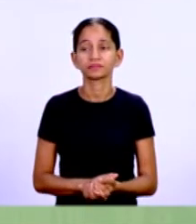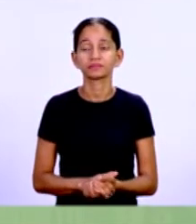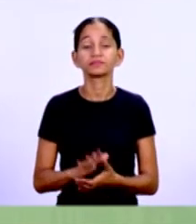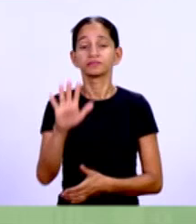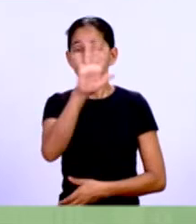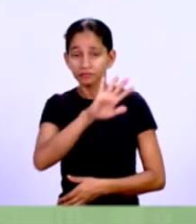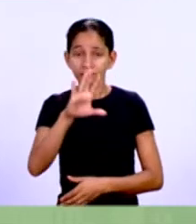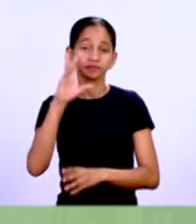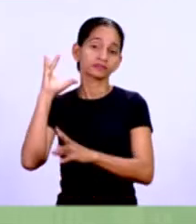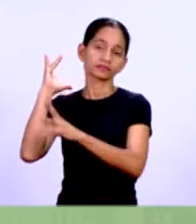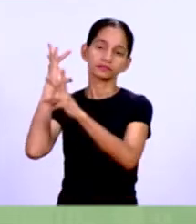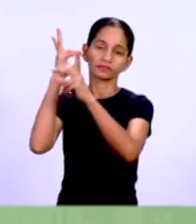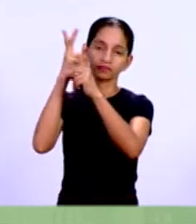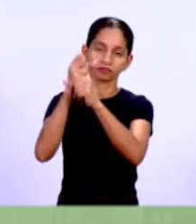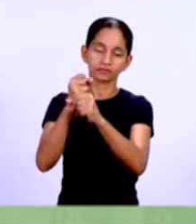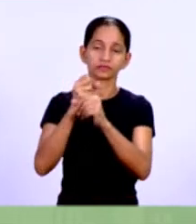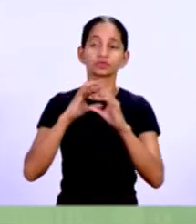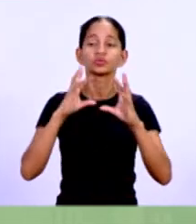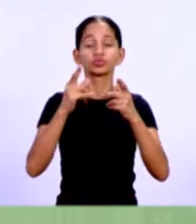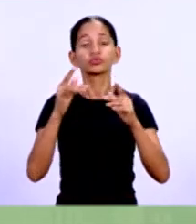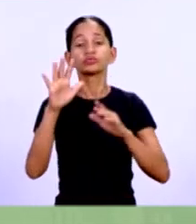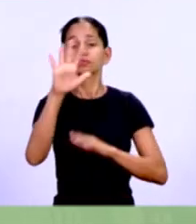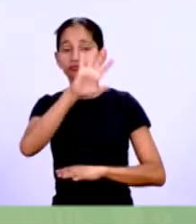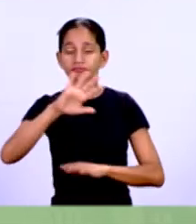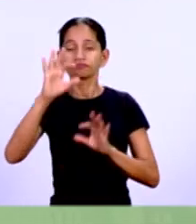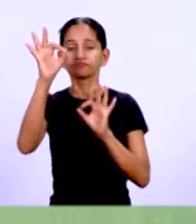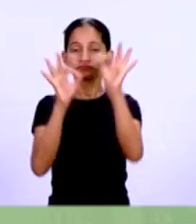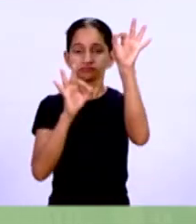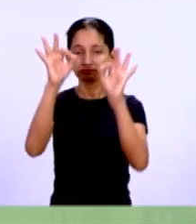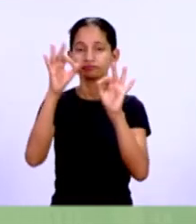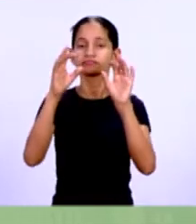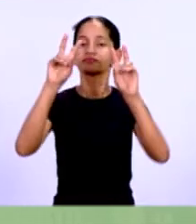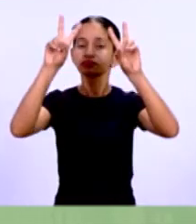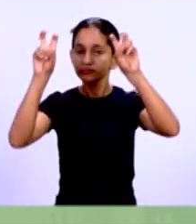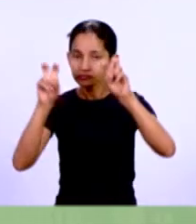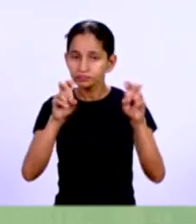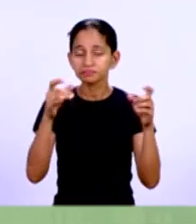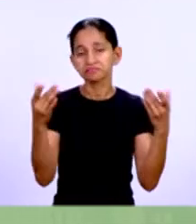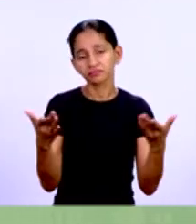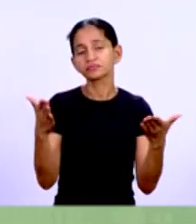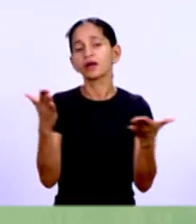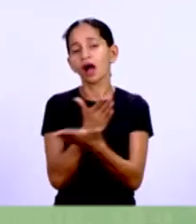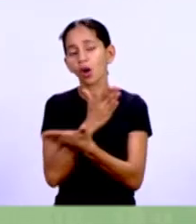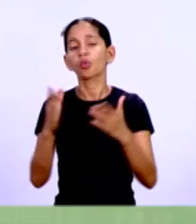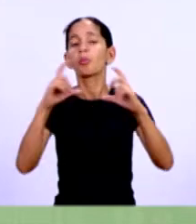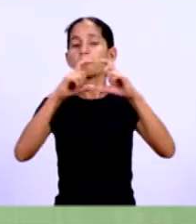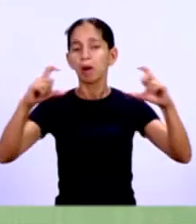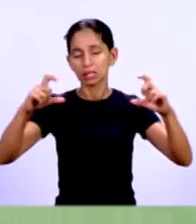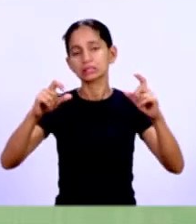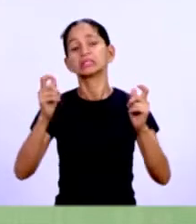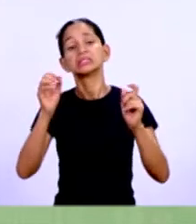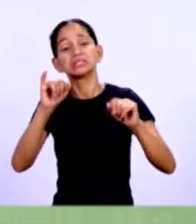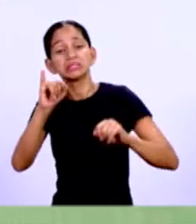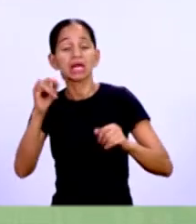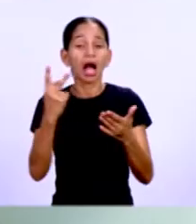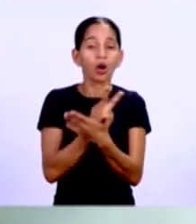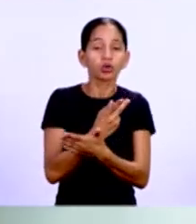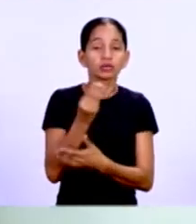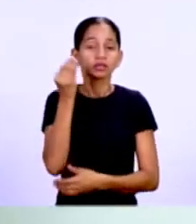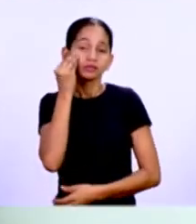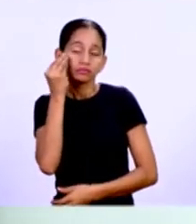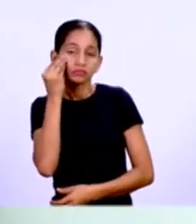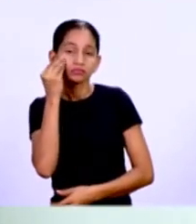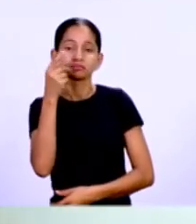essa é a nossa revisão. Esses são os conteúdos que trabalhamos. Além disso, a gente trabalhou a matriz de probabilidade. Eu gostaria de deixar a matriz